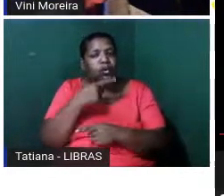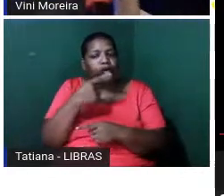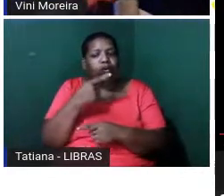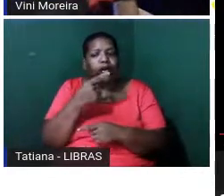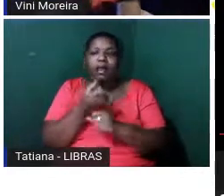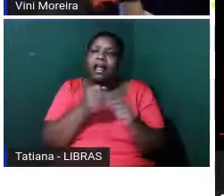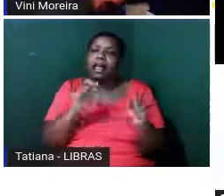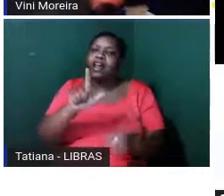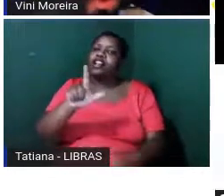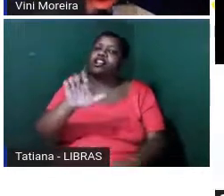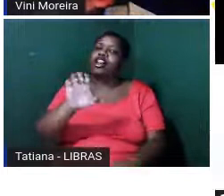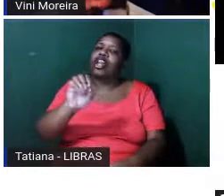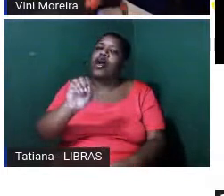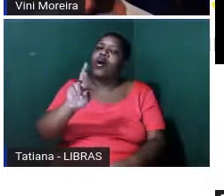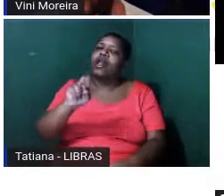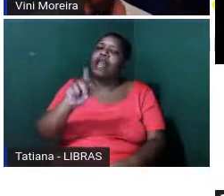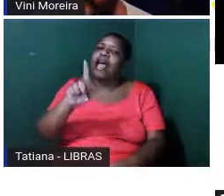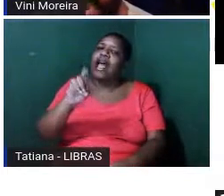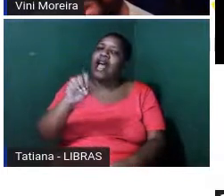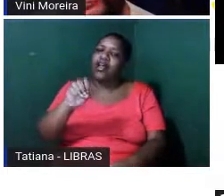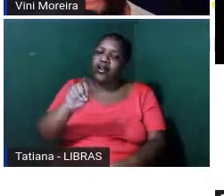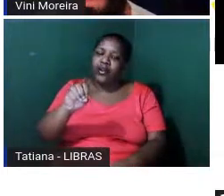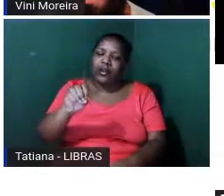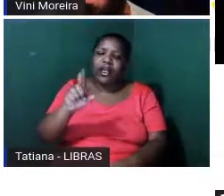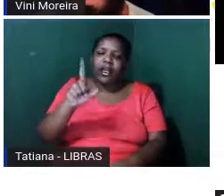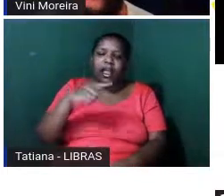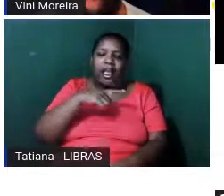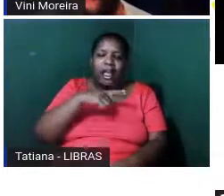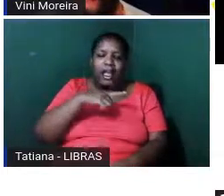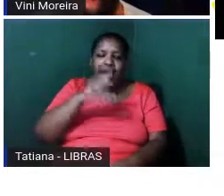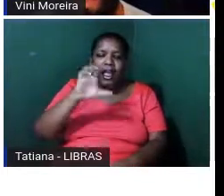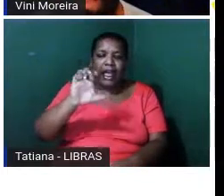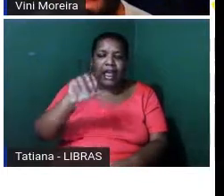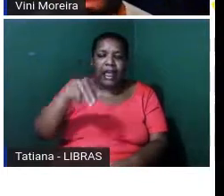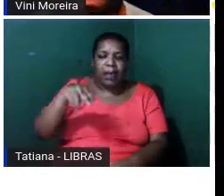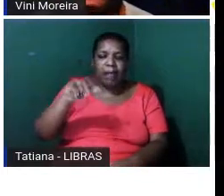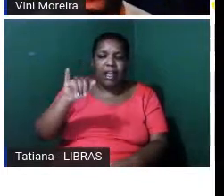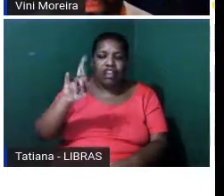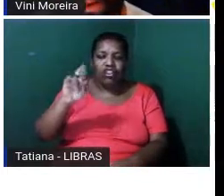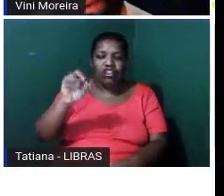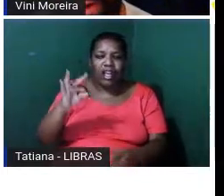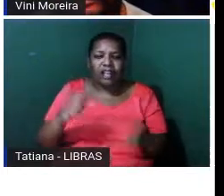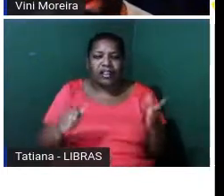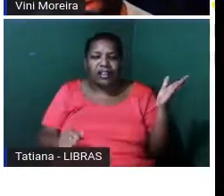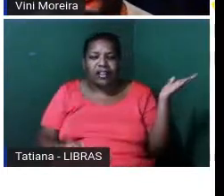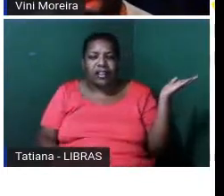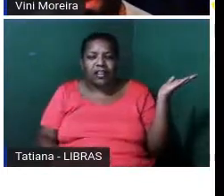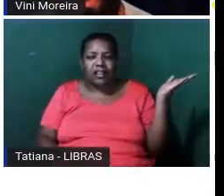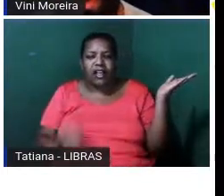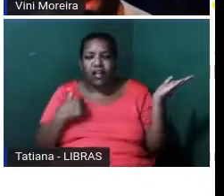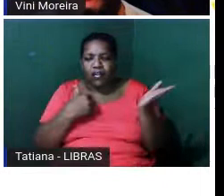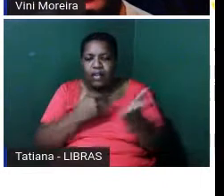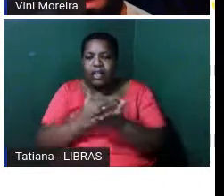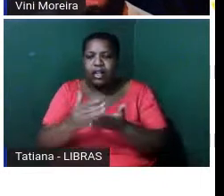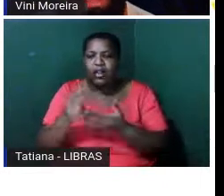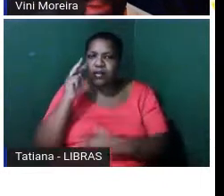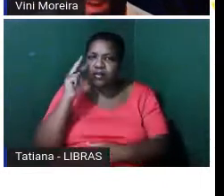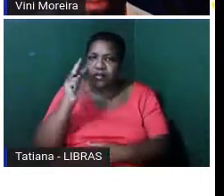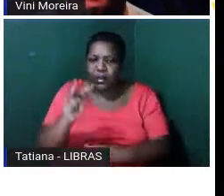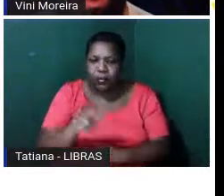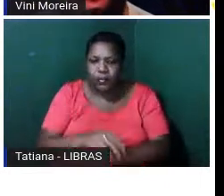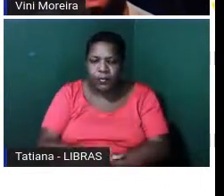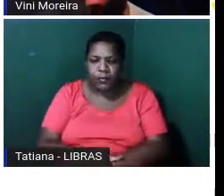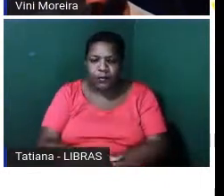pelo grande Leonardo Monteiro que é uma Embaixada a e eu vou mostrar só o início deles para vocês também